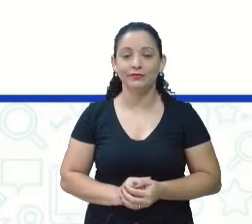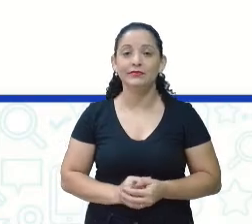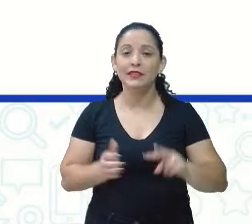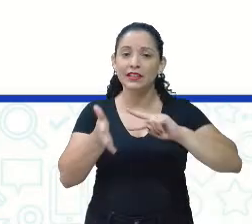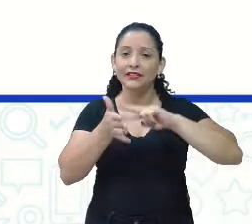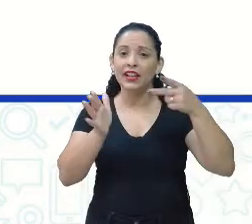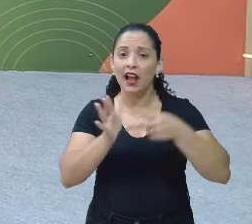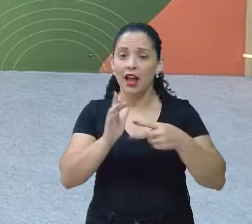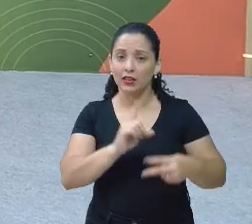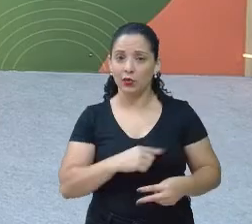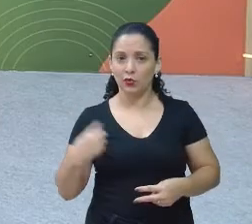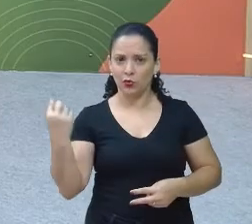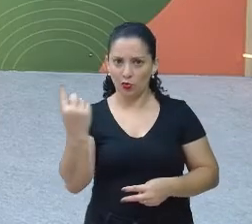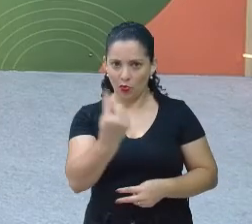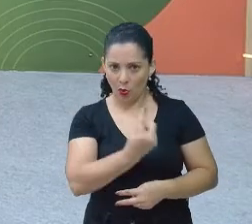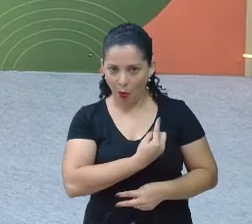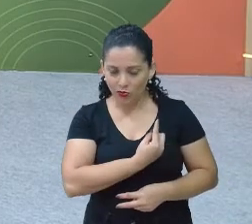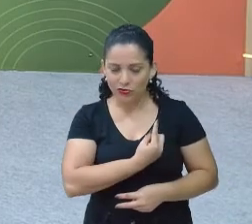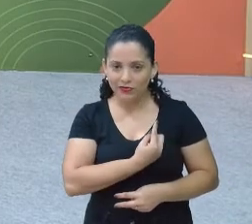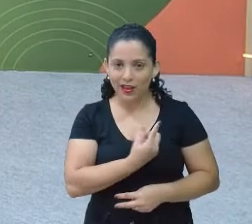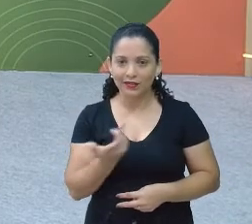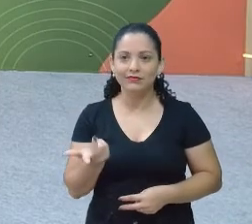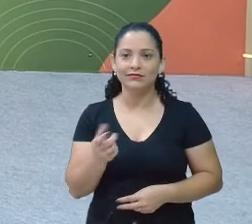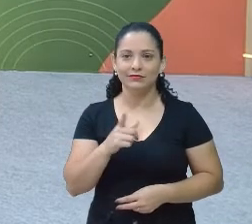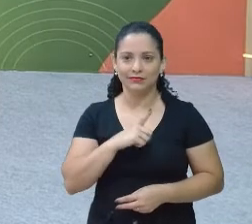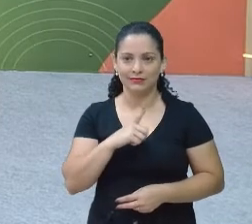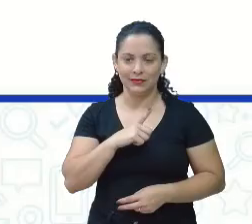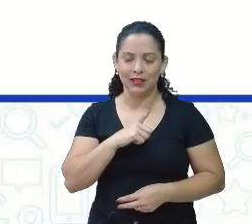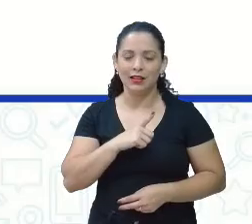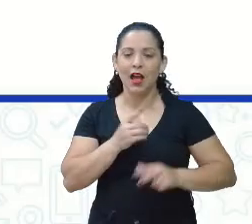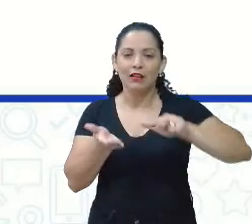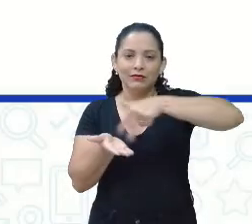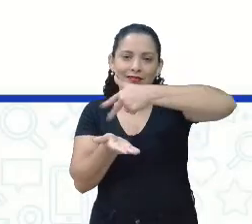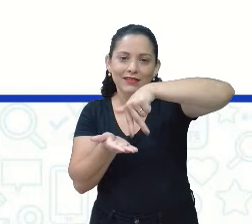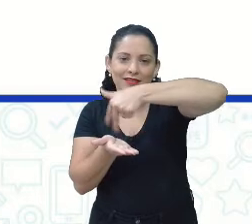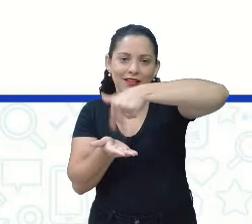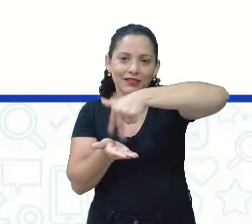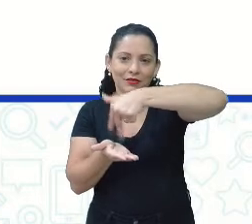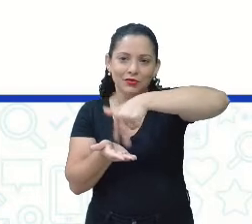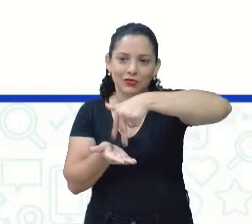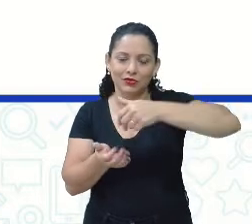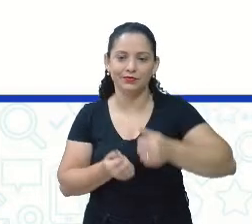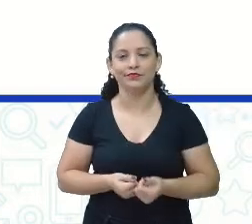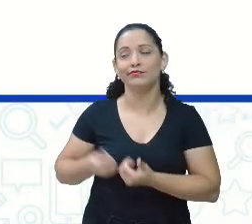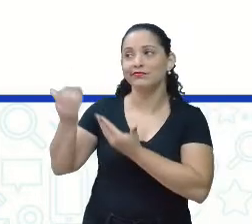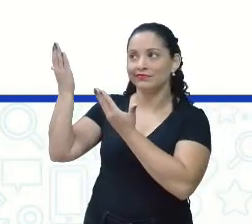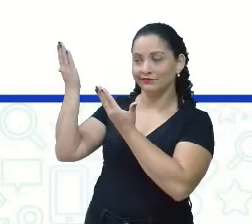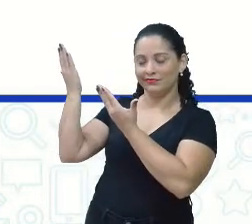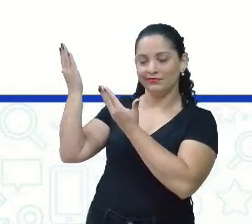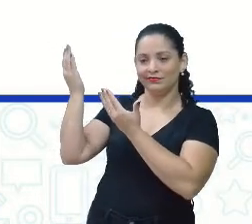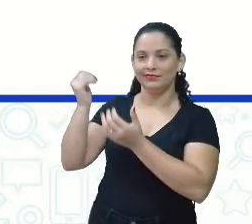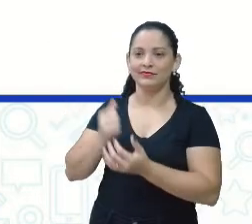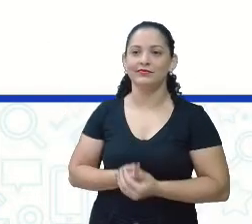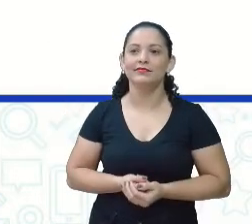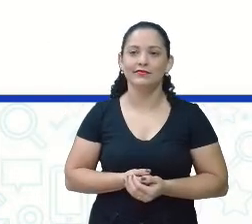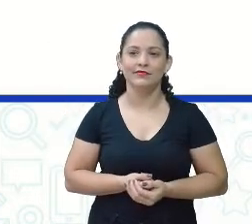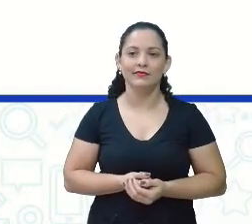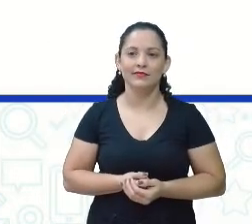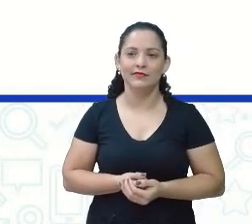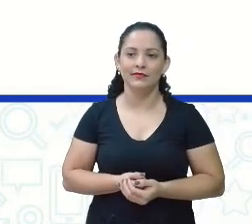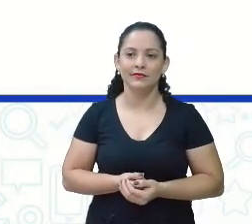dancers. Seguindo. Oops. You are great professionals. Ou seja, vós